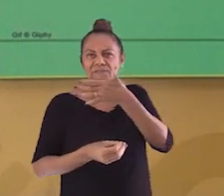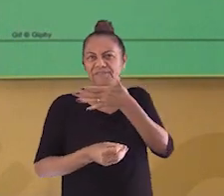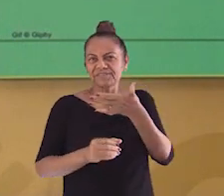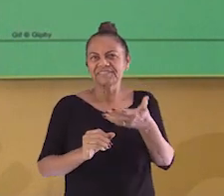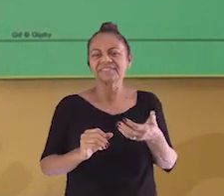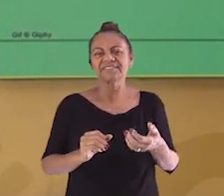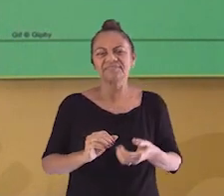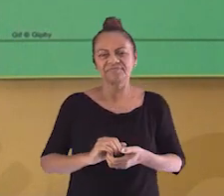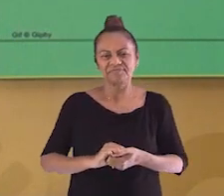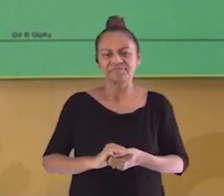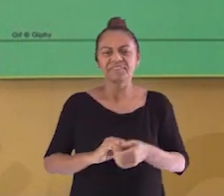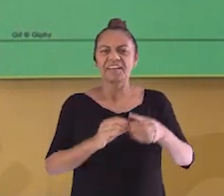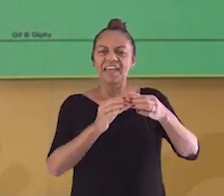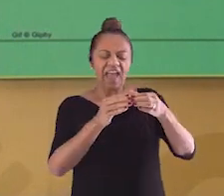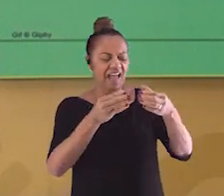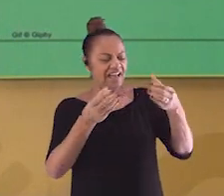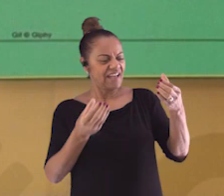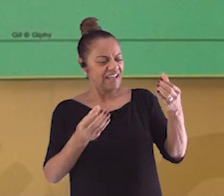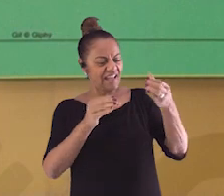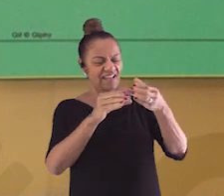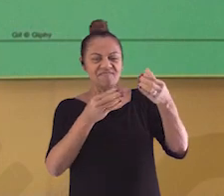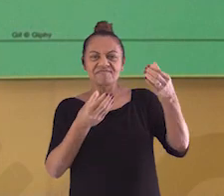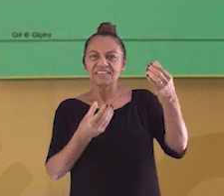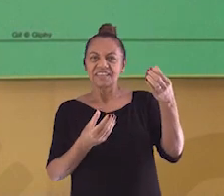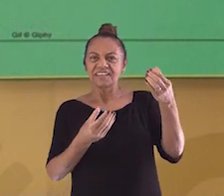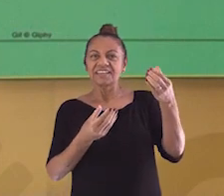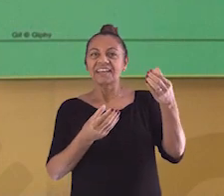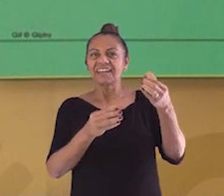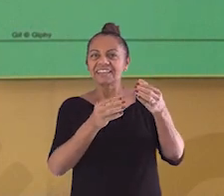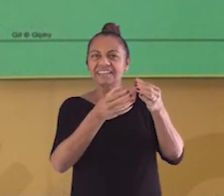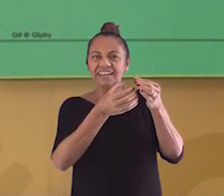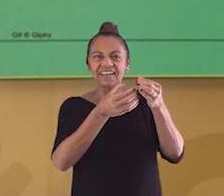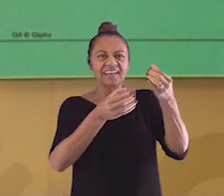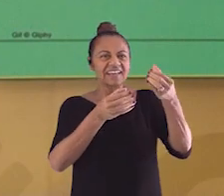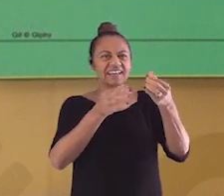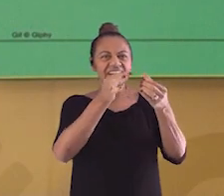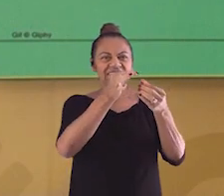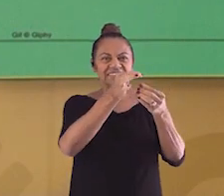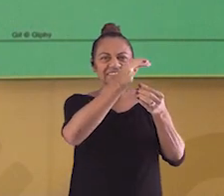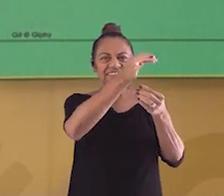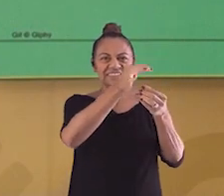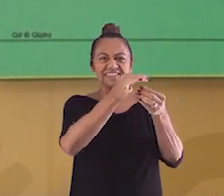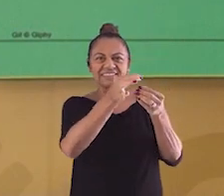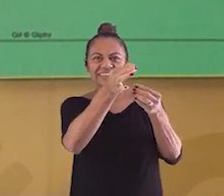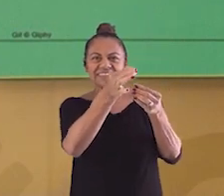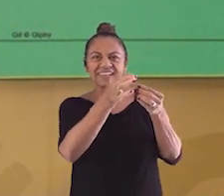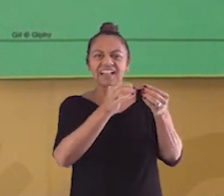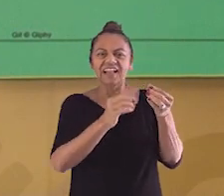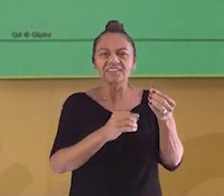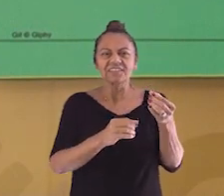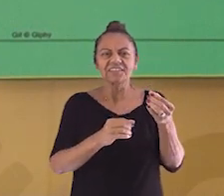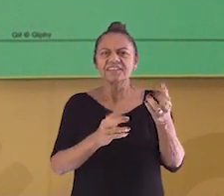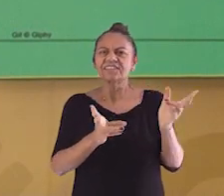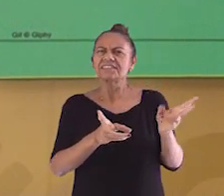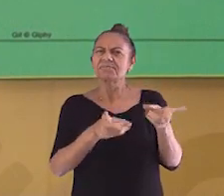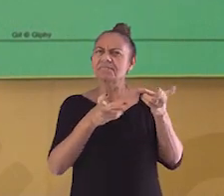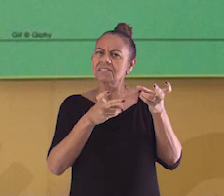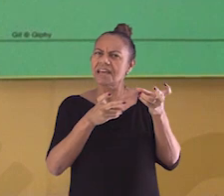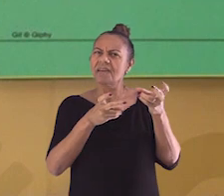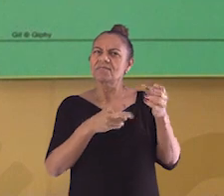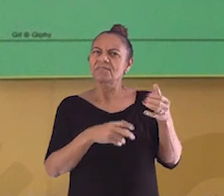telefonezinho que abria para poder ligar. E também tinha uma anteninha nesses dois telefones. Percebem como os celulares